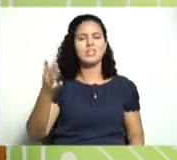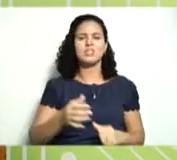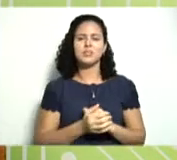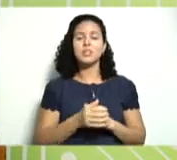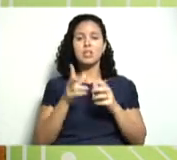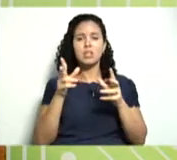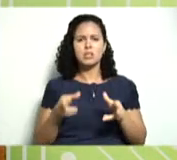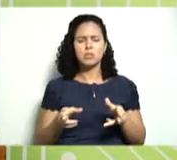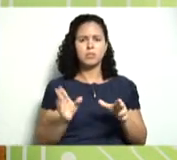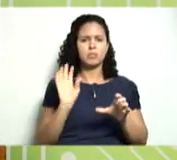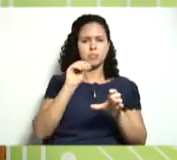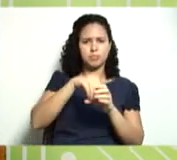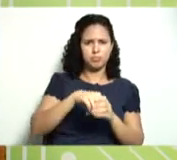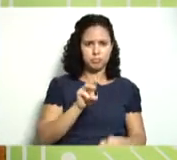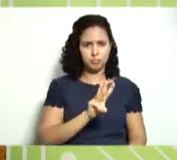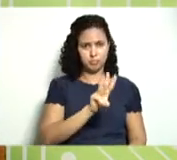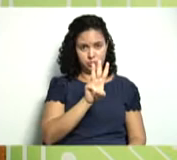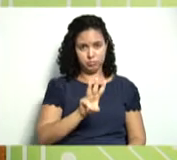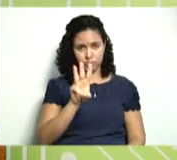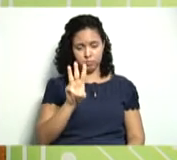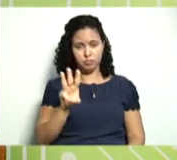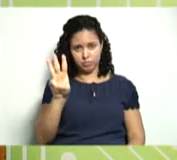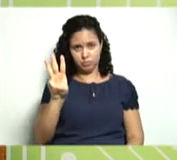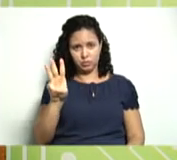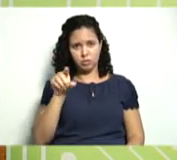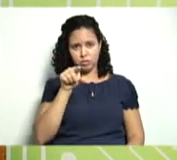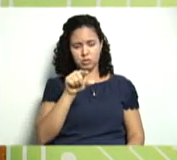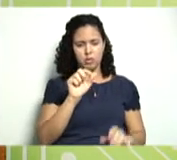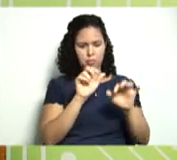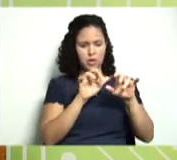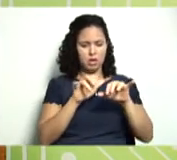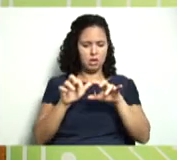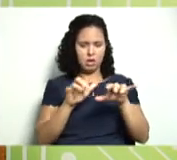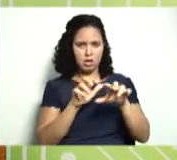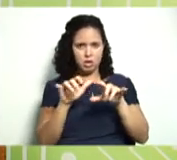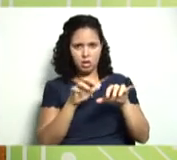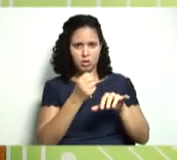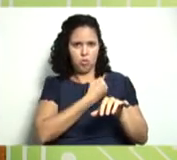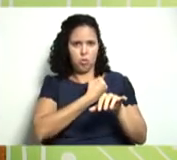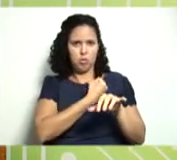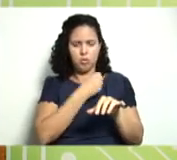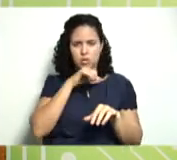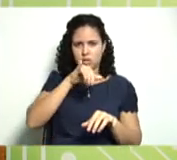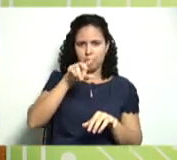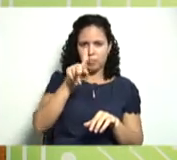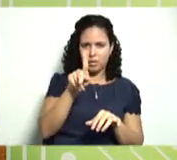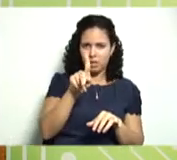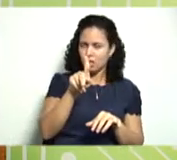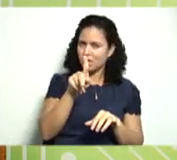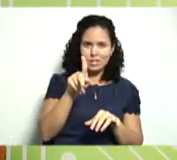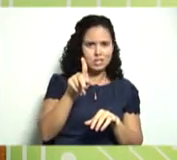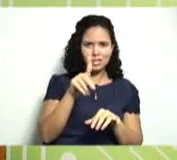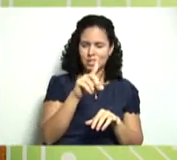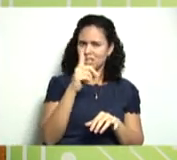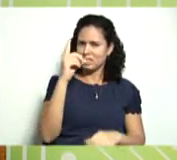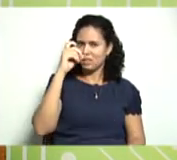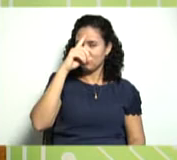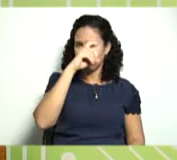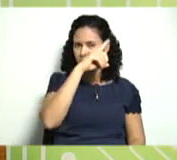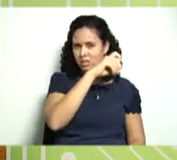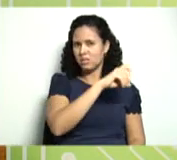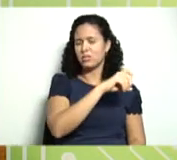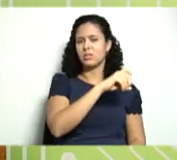páginas na internet veja se você digitar o ipê 192.168.1.1 2 barra alguma coisa